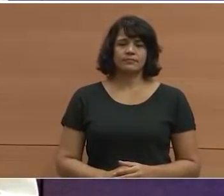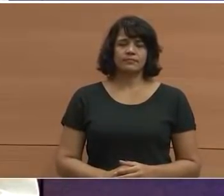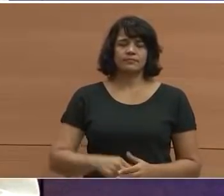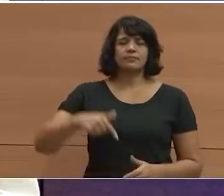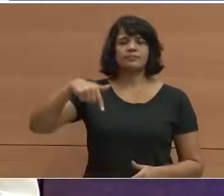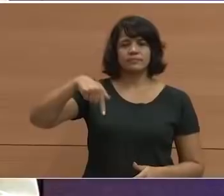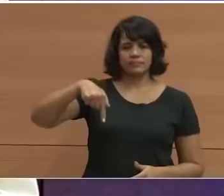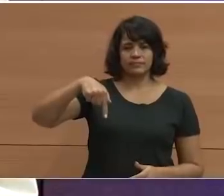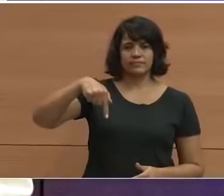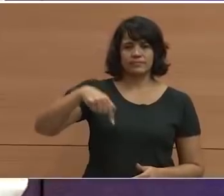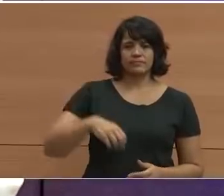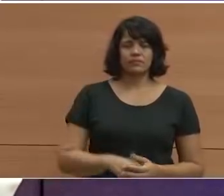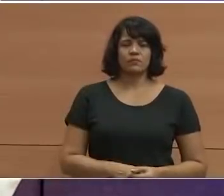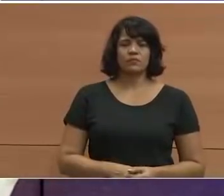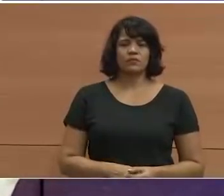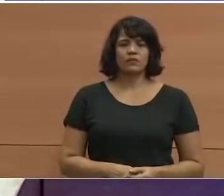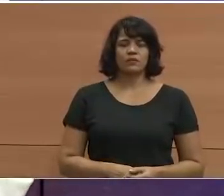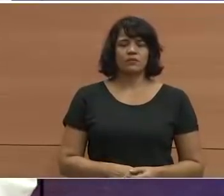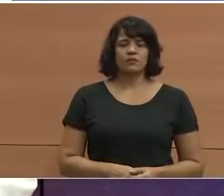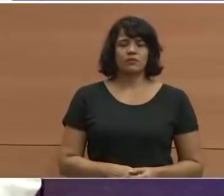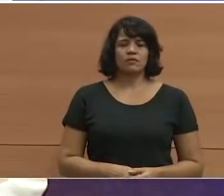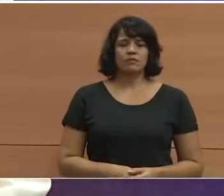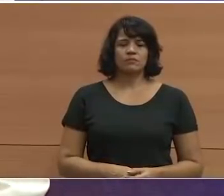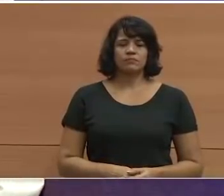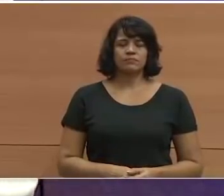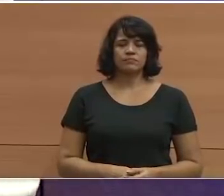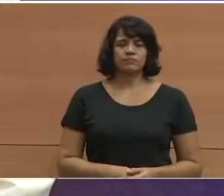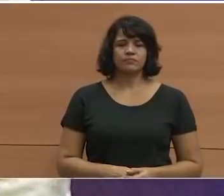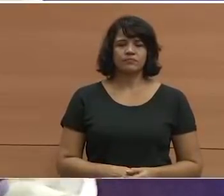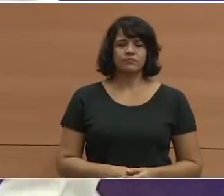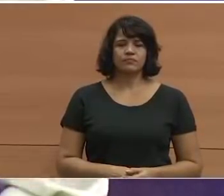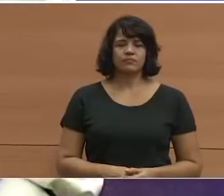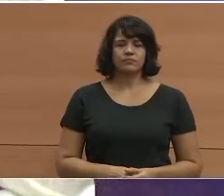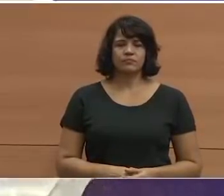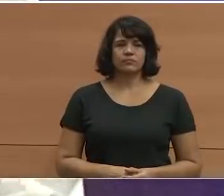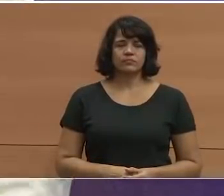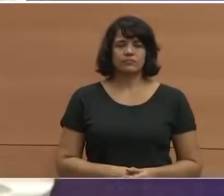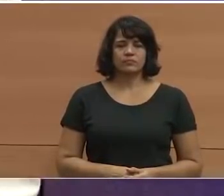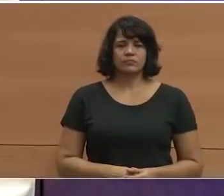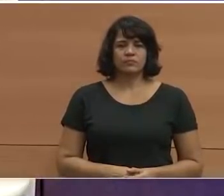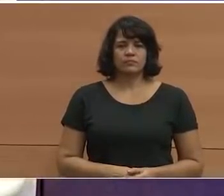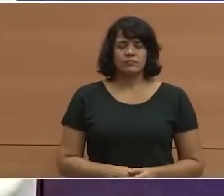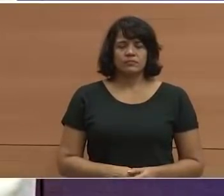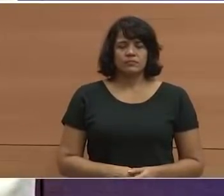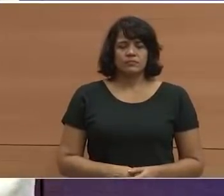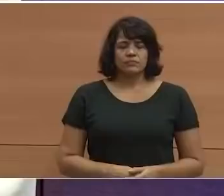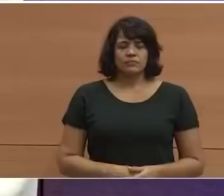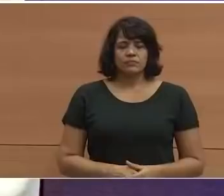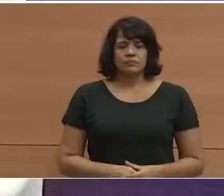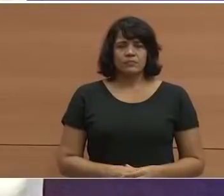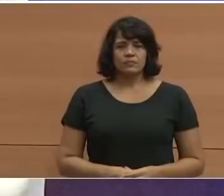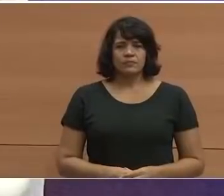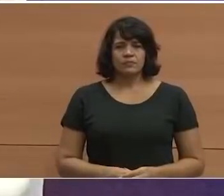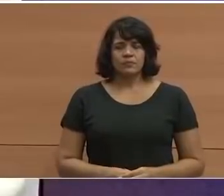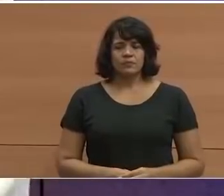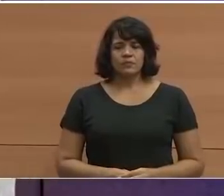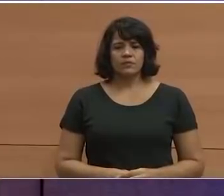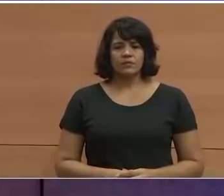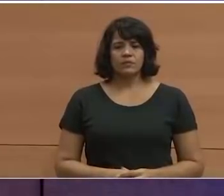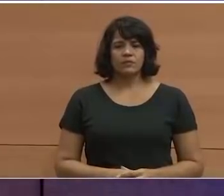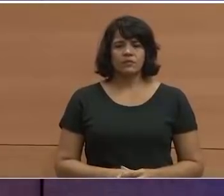7, né? É isso? Versículo 7. Segundo fostes, quer dizer, quem? Fostes quem?